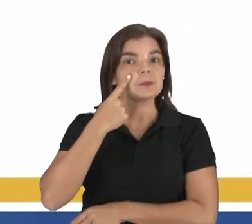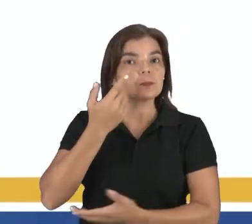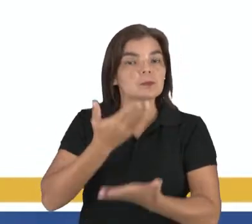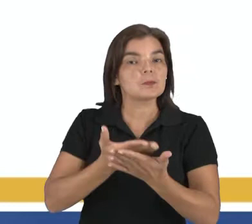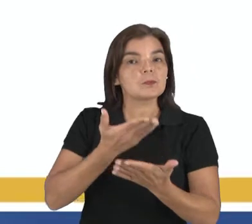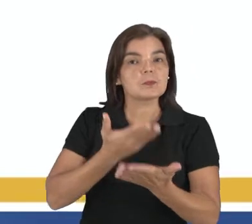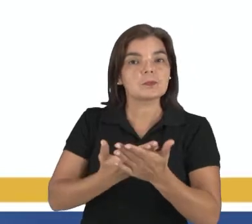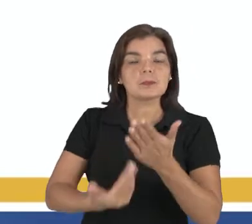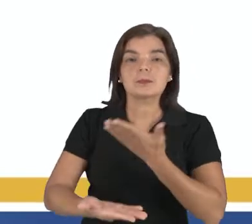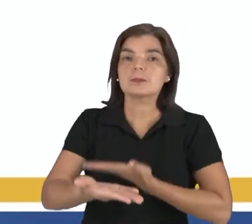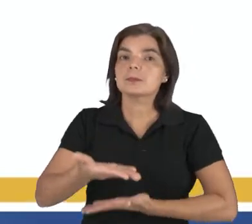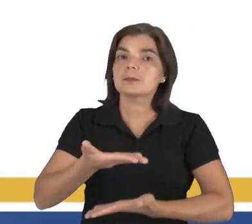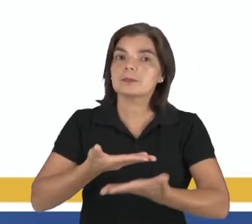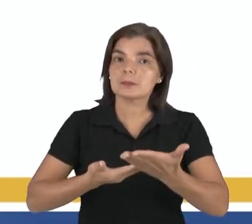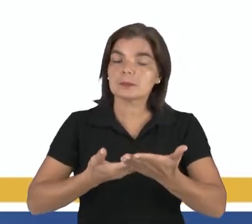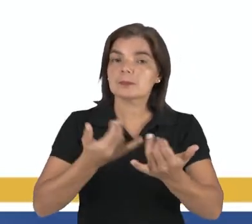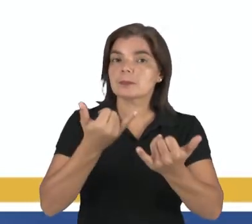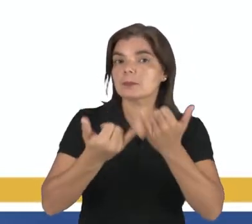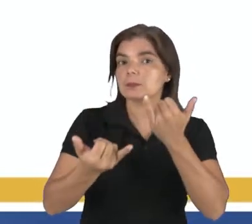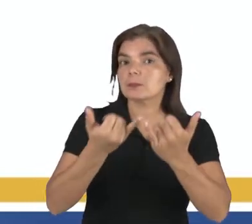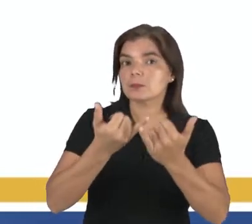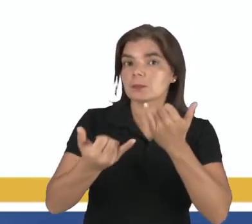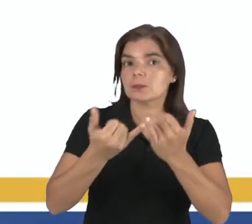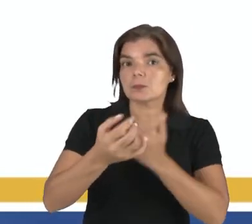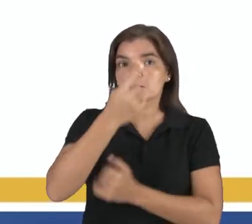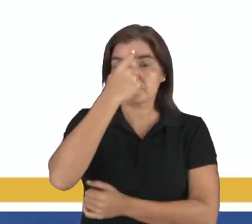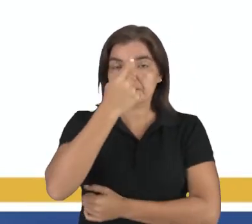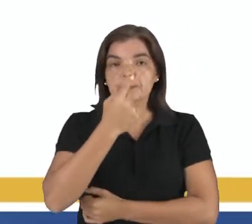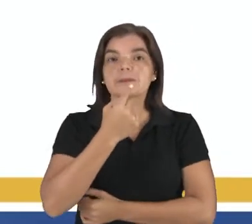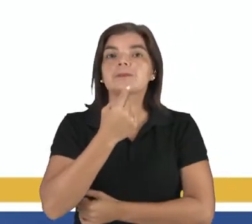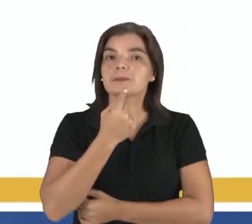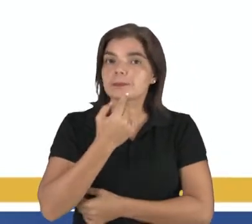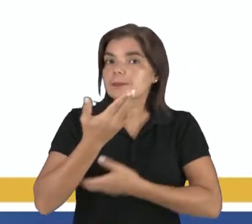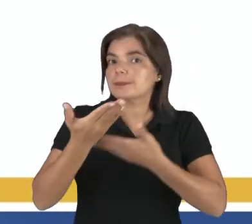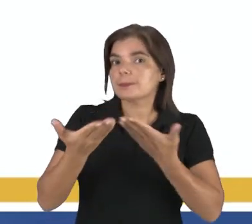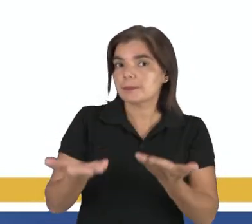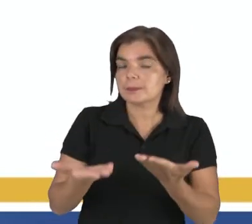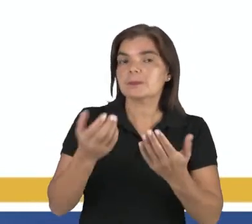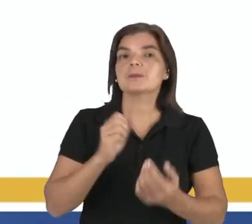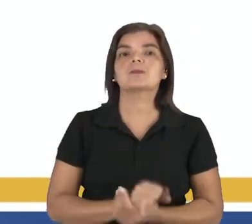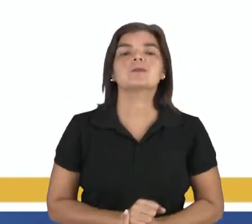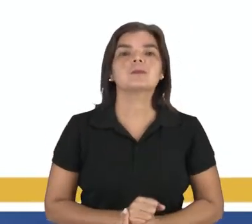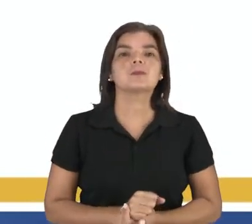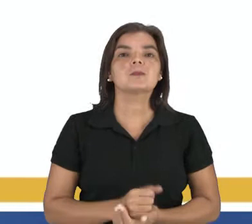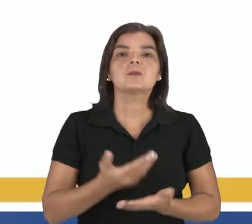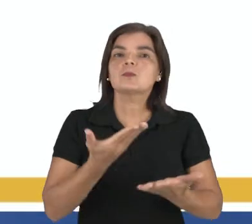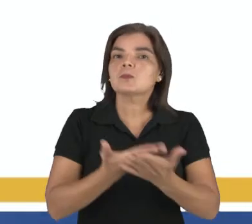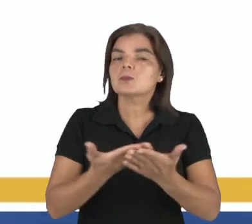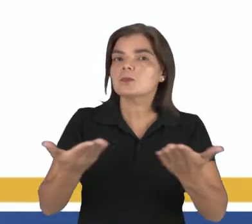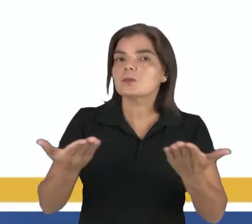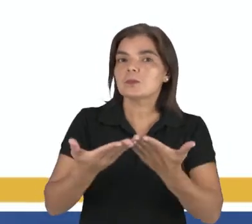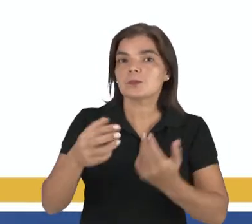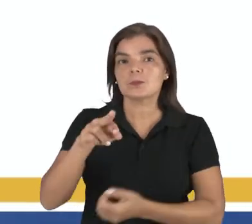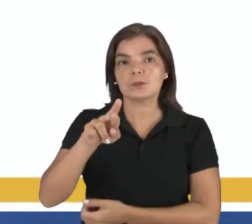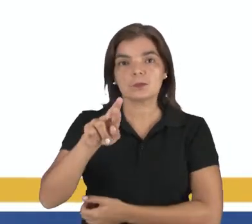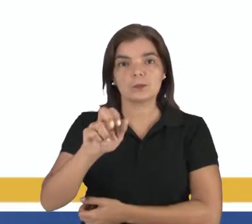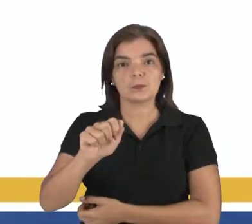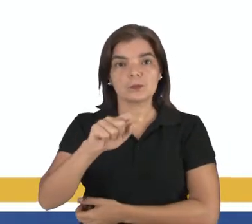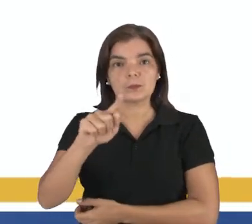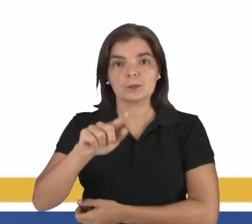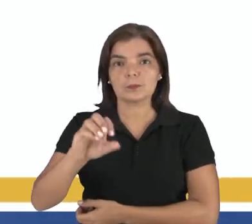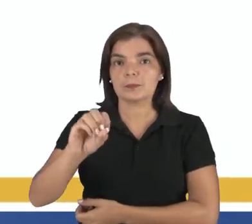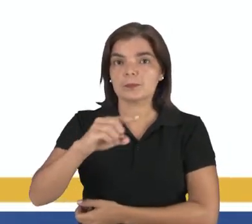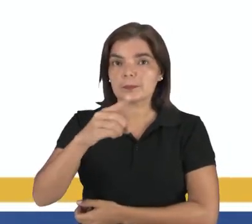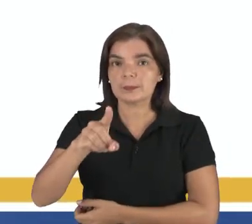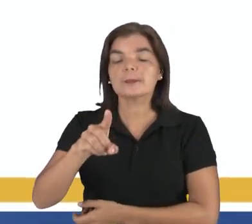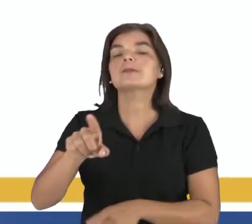em relação a semelhanças de figura. E aí, nesse caso, nós vamos trabalhar a razão